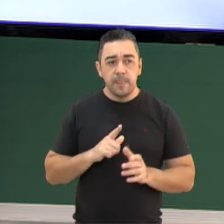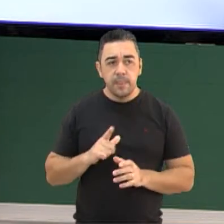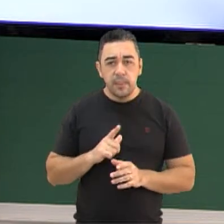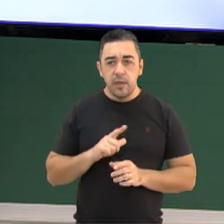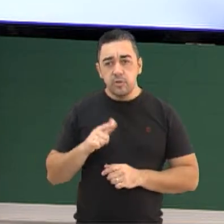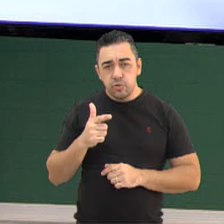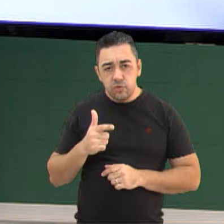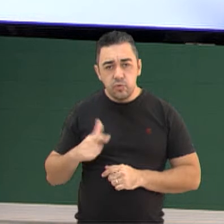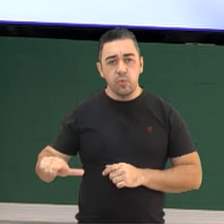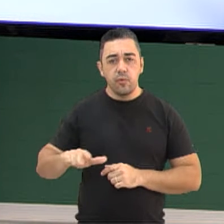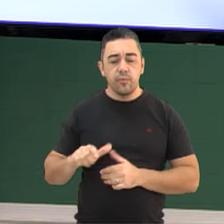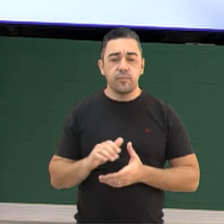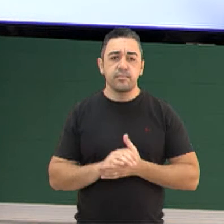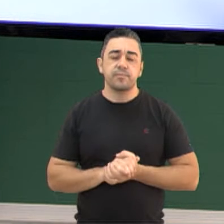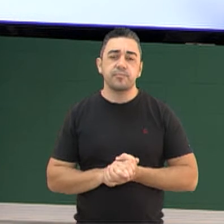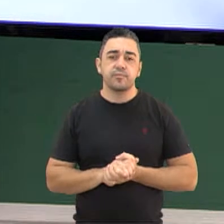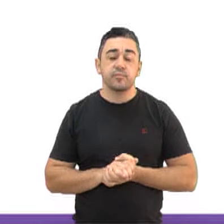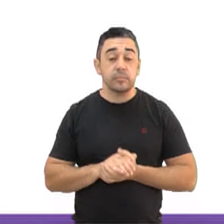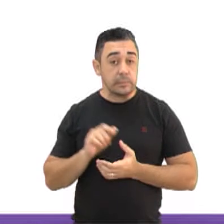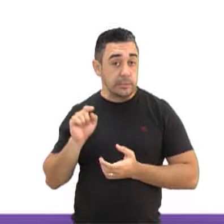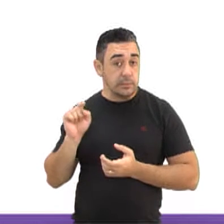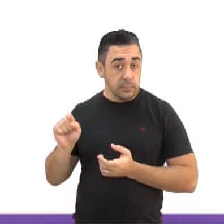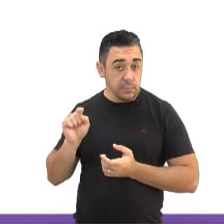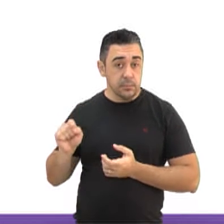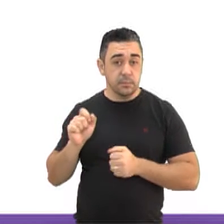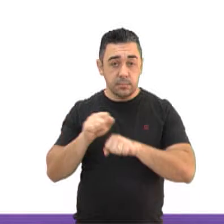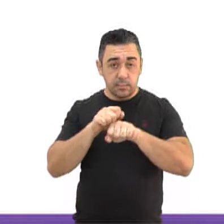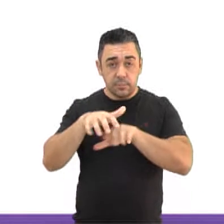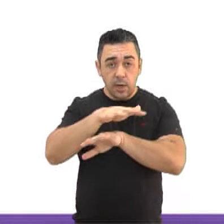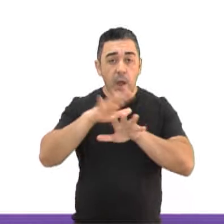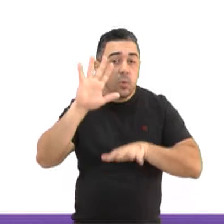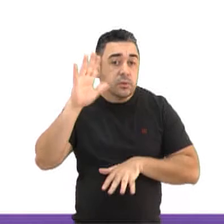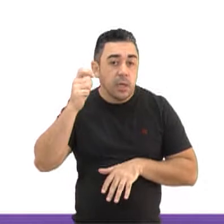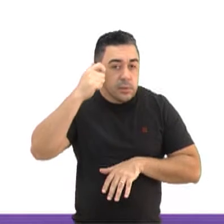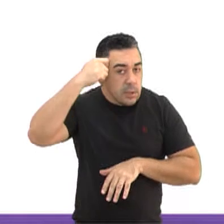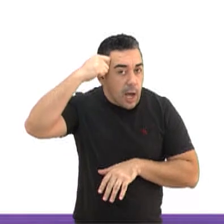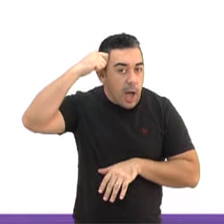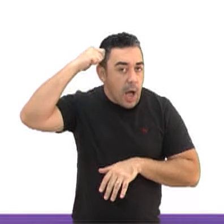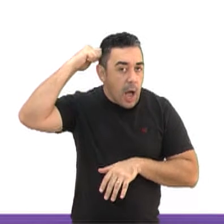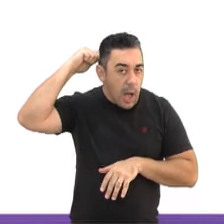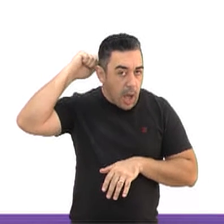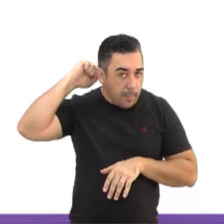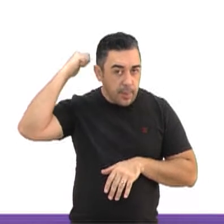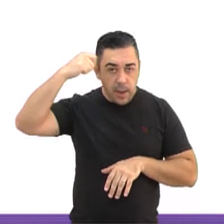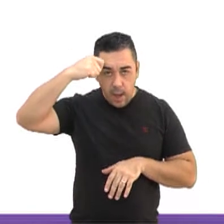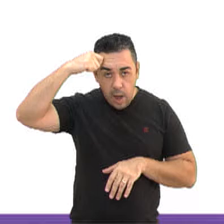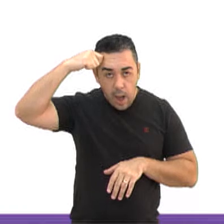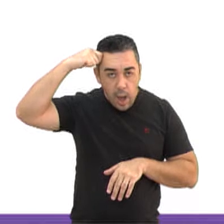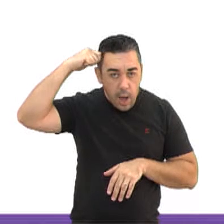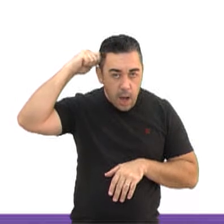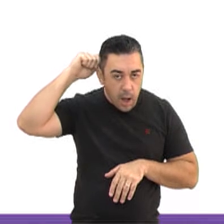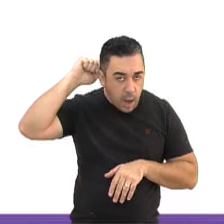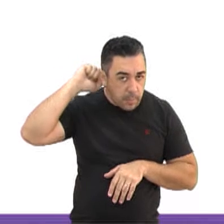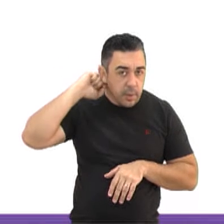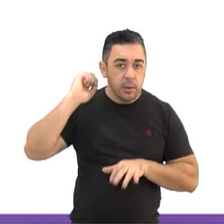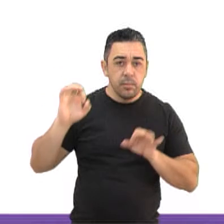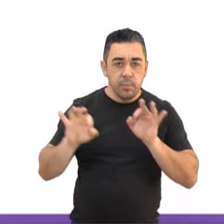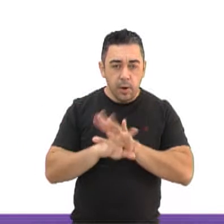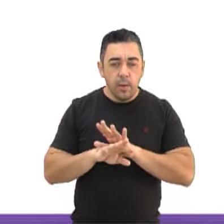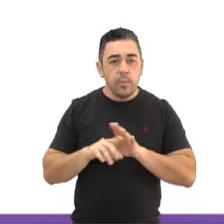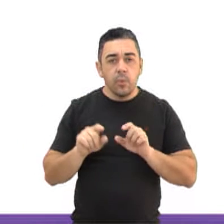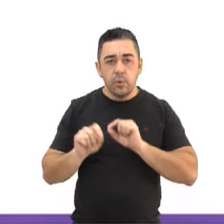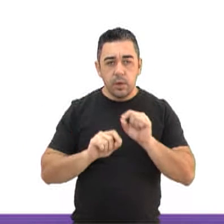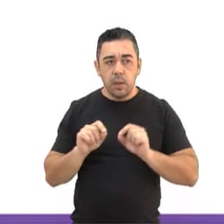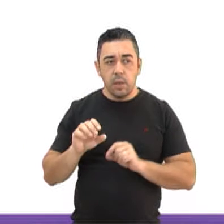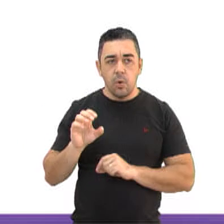renascimento. Nesse ritual, é raspado a cabeça da pessoa que vai fazer a cabeça, raspam o cabelo, que eles chamam